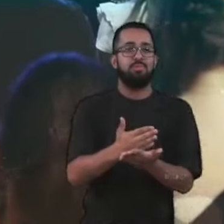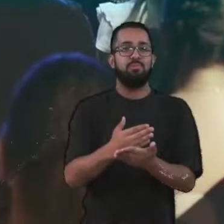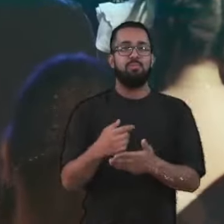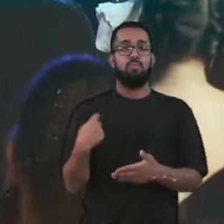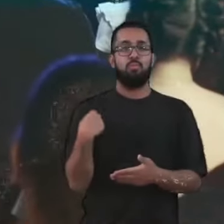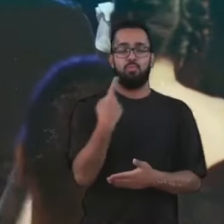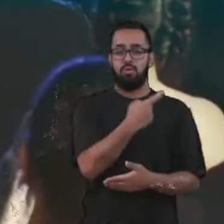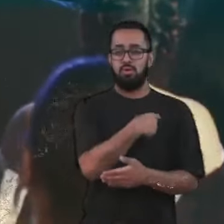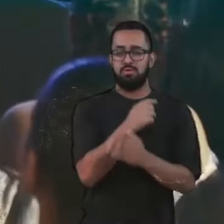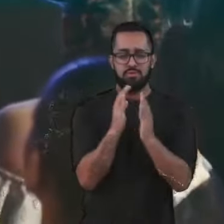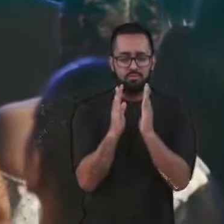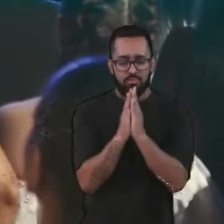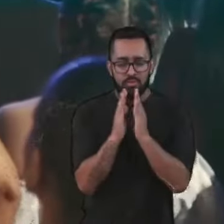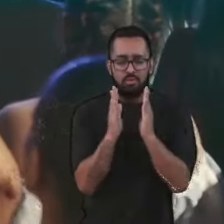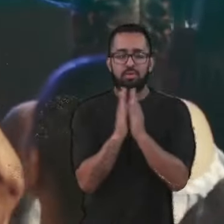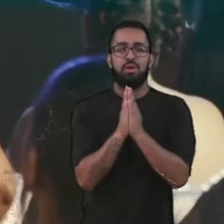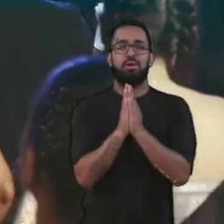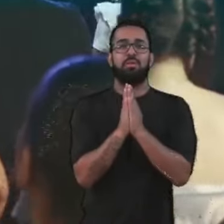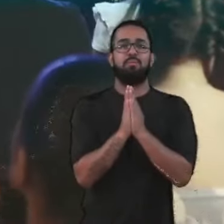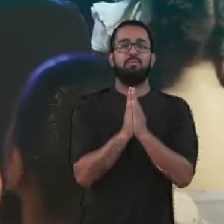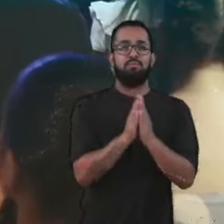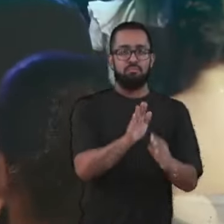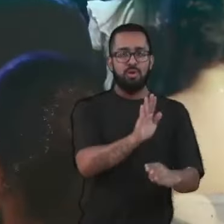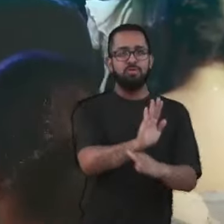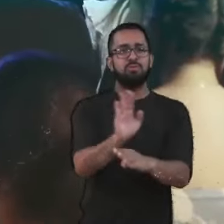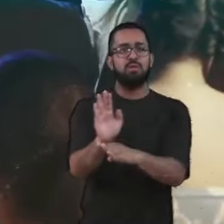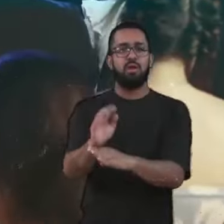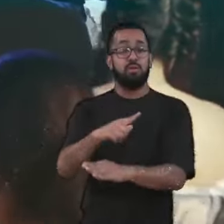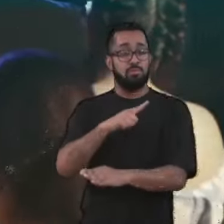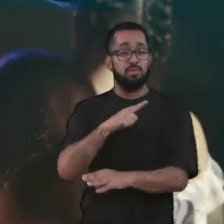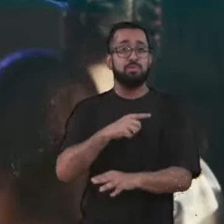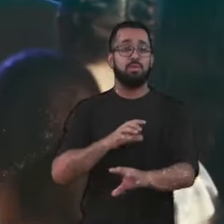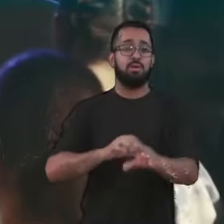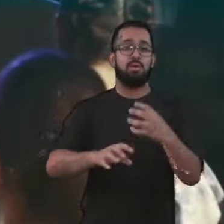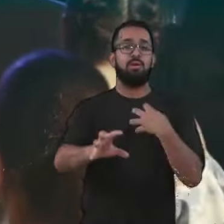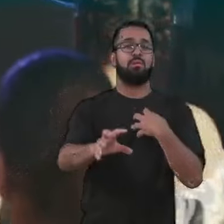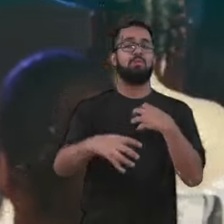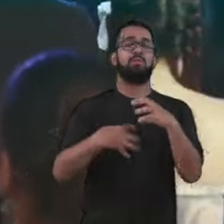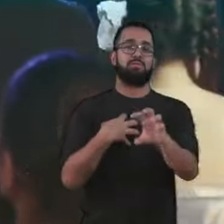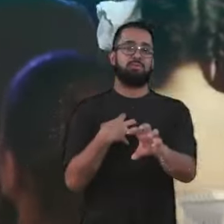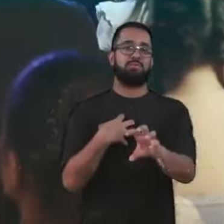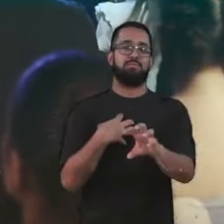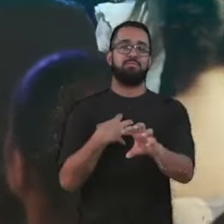Tenha humildade de dizer assim: eu não estou indo bem, orem por mim.